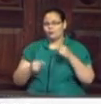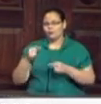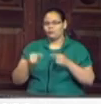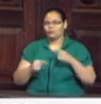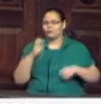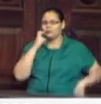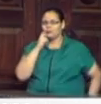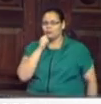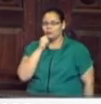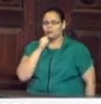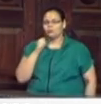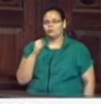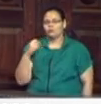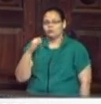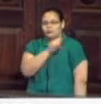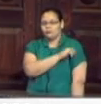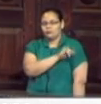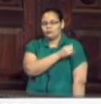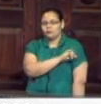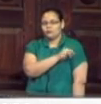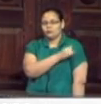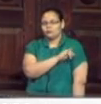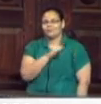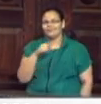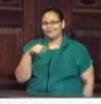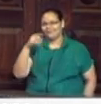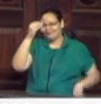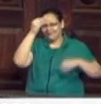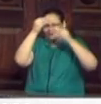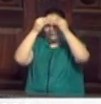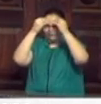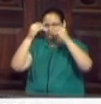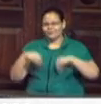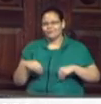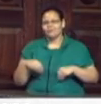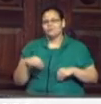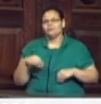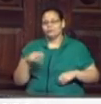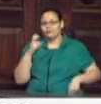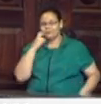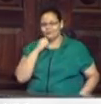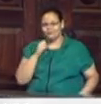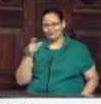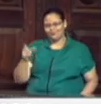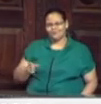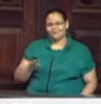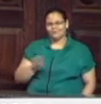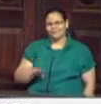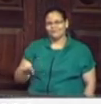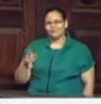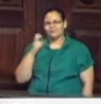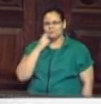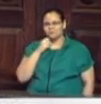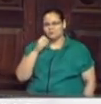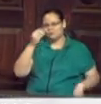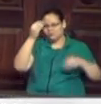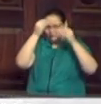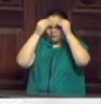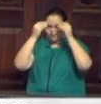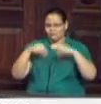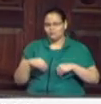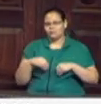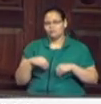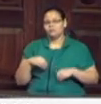Janeiro. Essa questão da desistência da adoção é uma situação muito séria. O que nós estamos